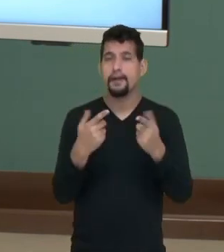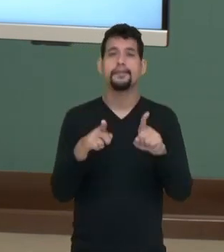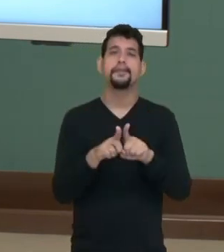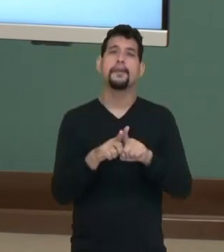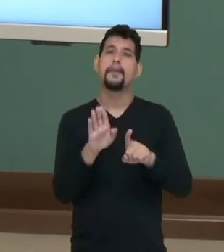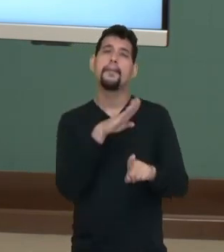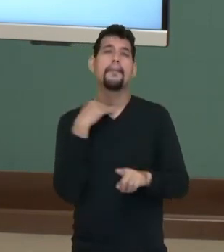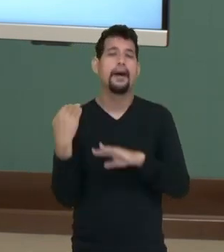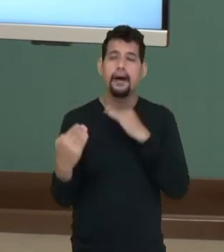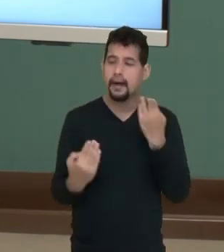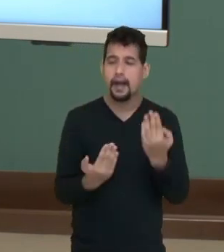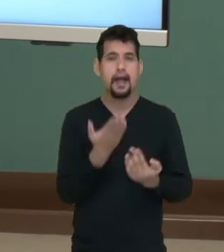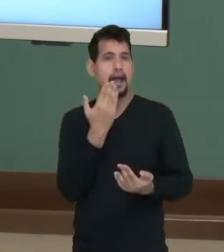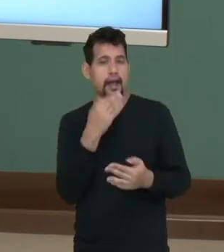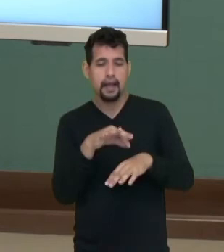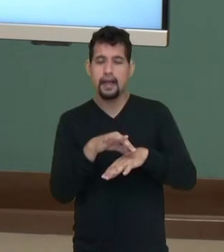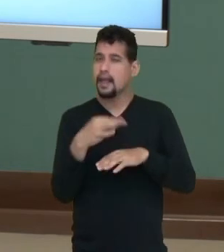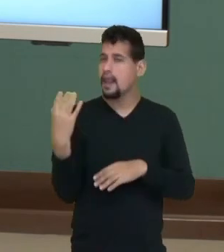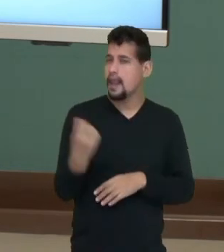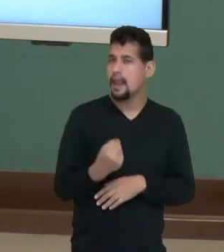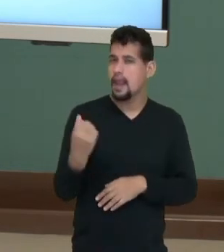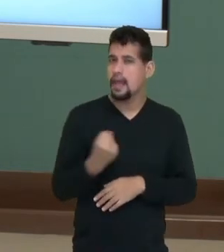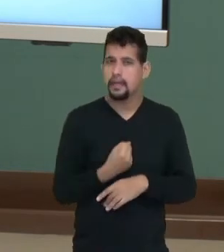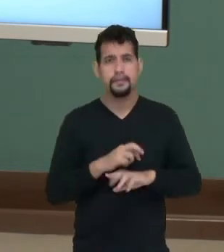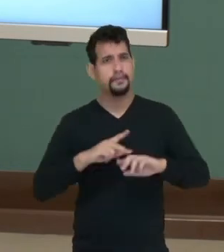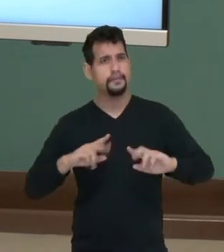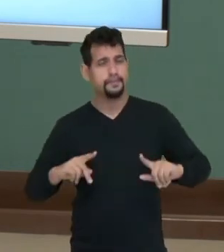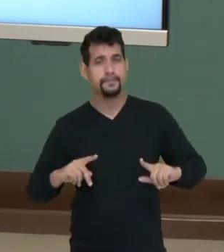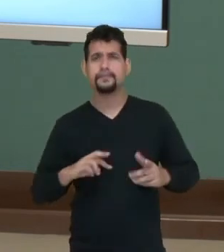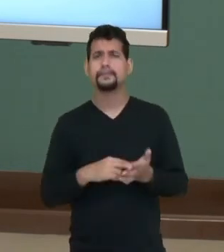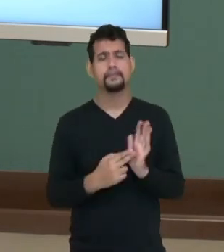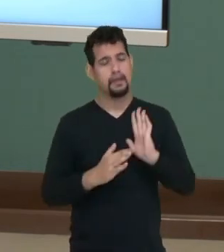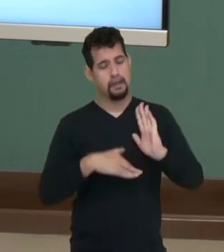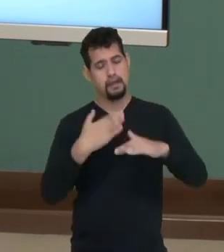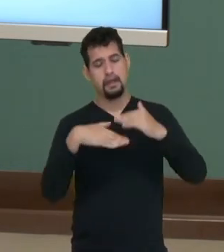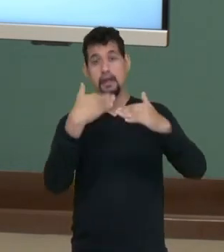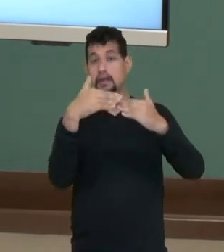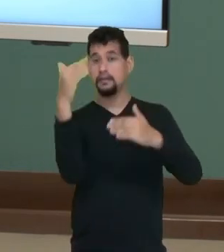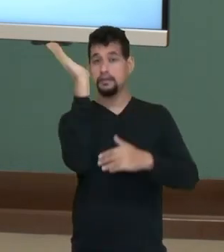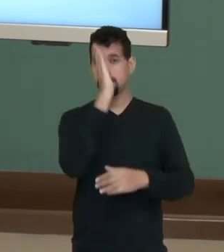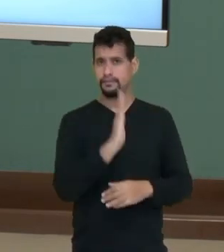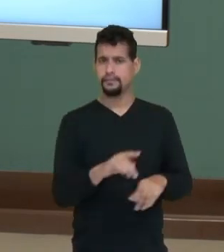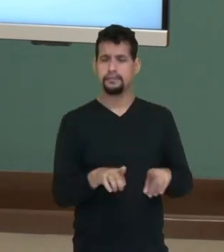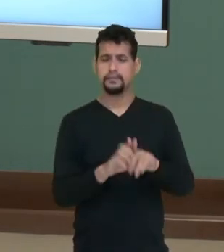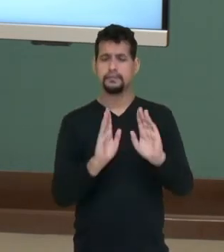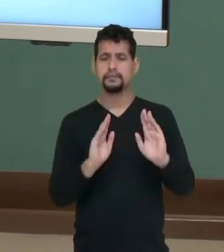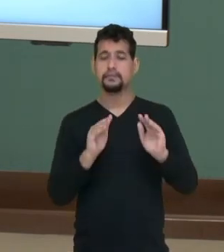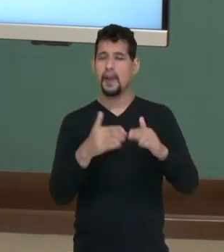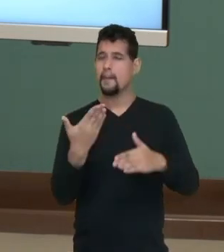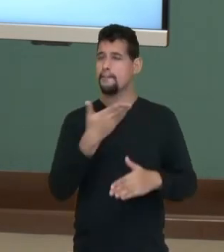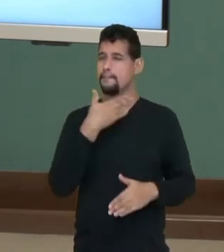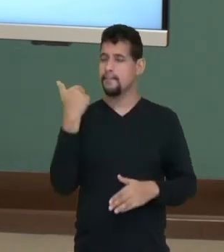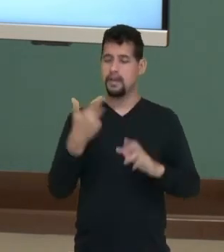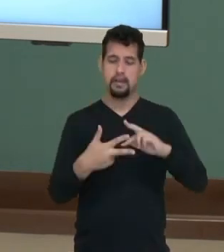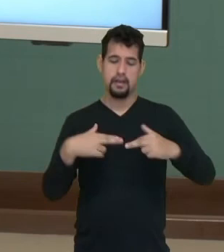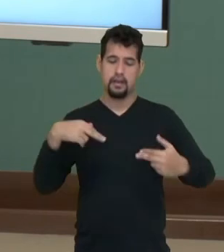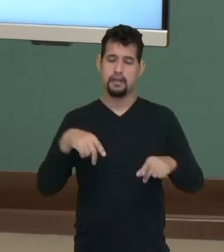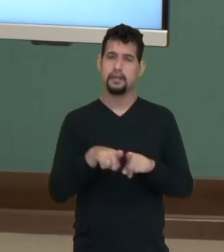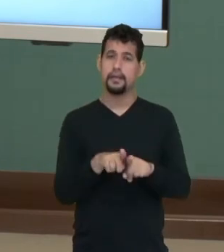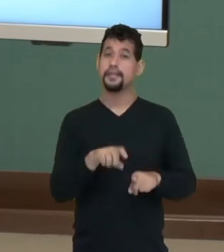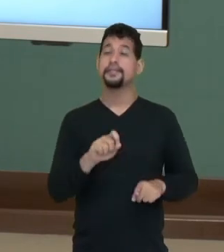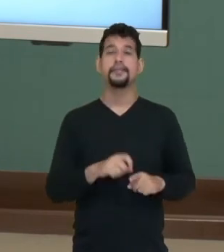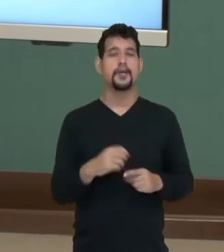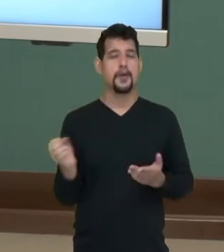o abate, também para a produção de leite, etc., vem crescendo muito no Brasil, sobretudo com o melhoramento genético e